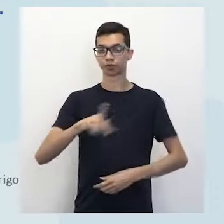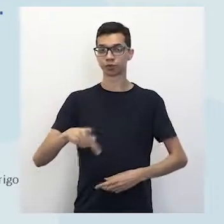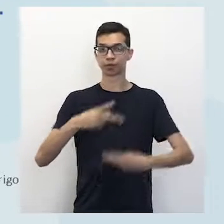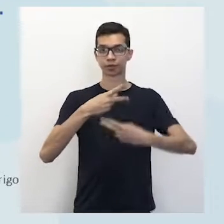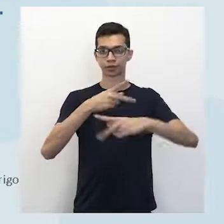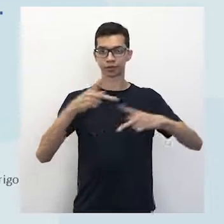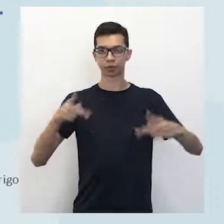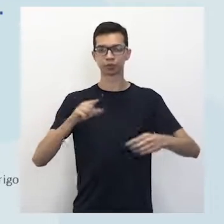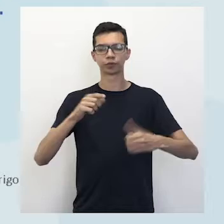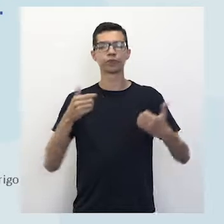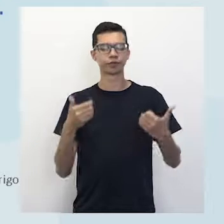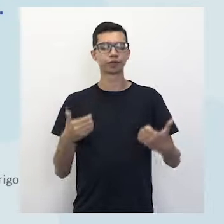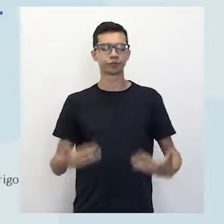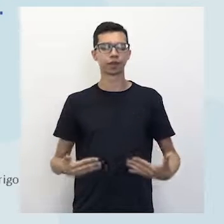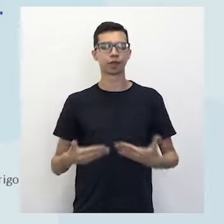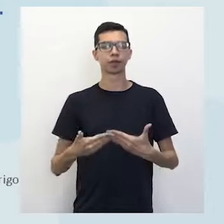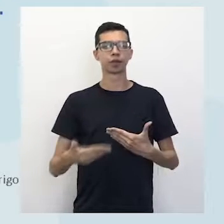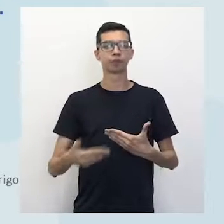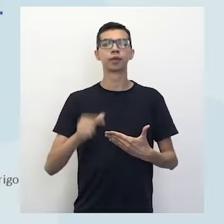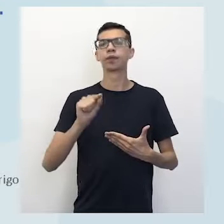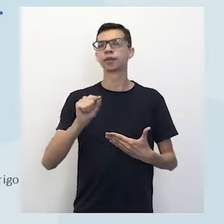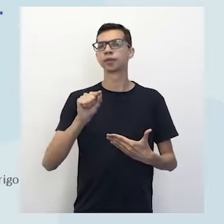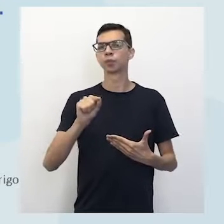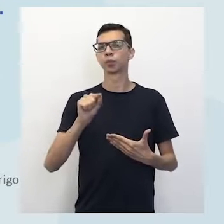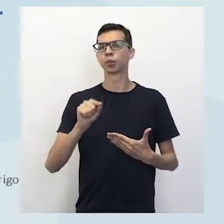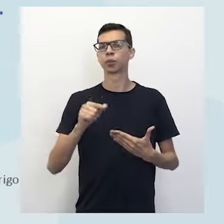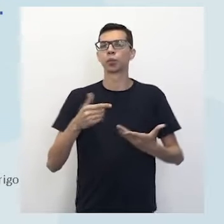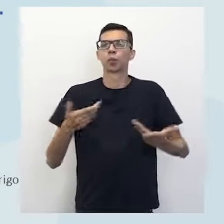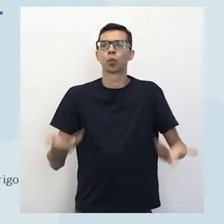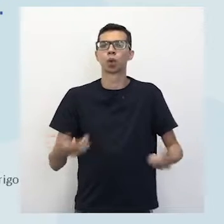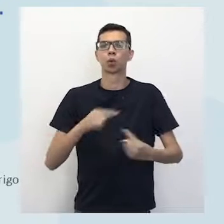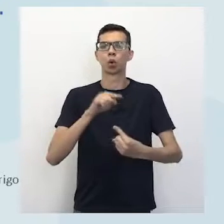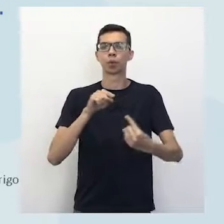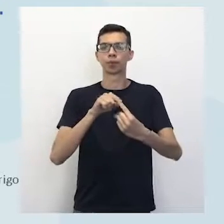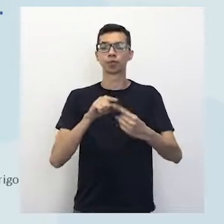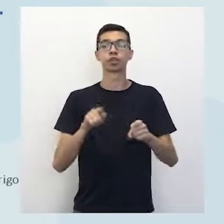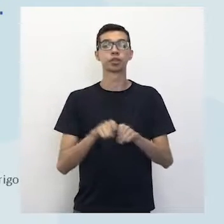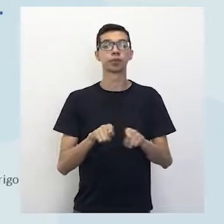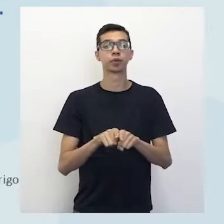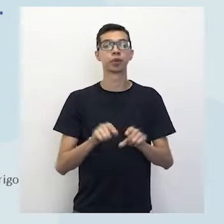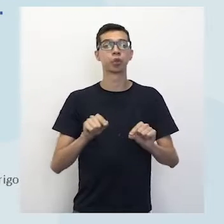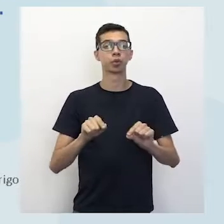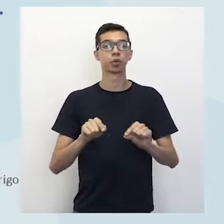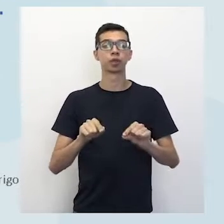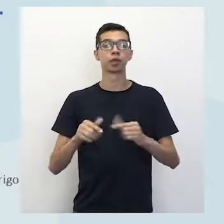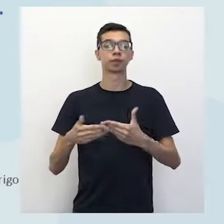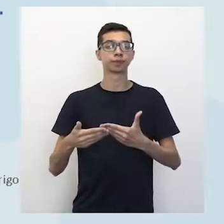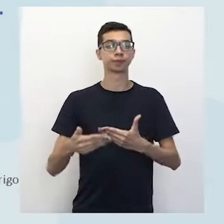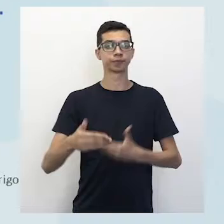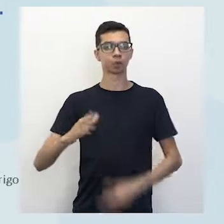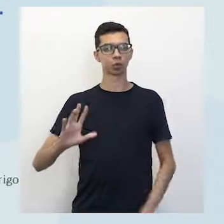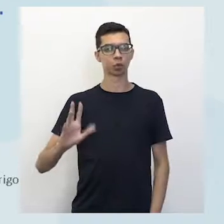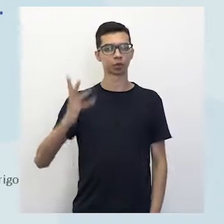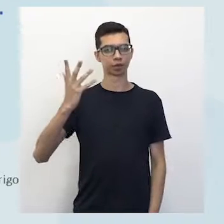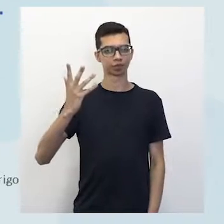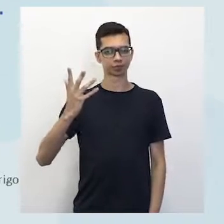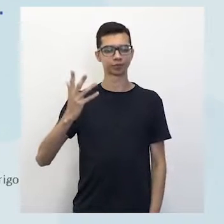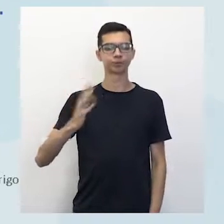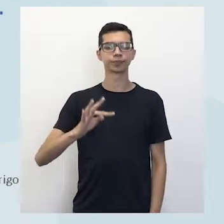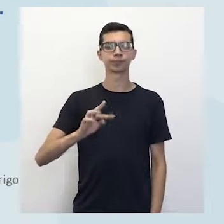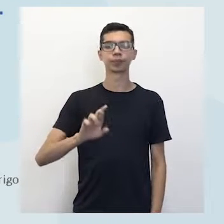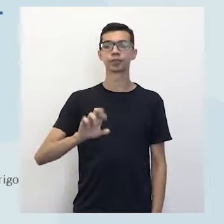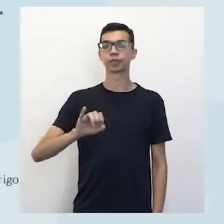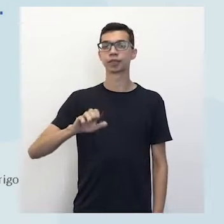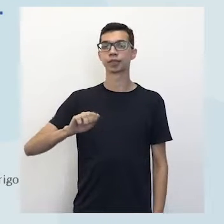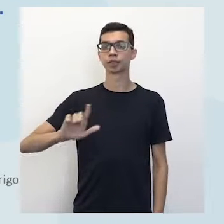vão apontar aí quais eram os objetivos e as consequências da adoção do sistema trienal na